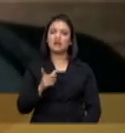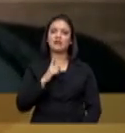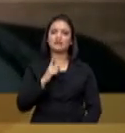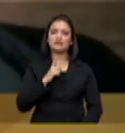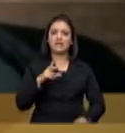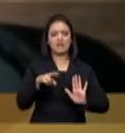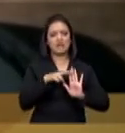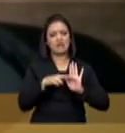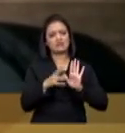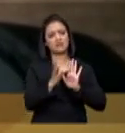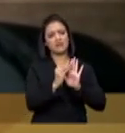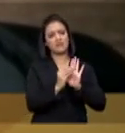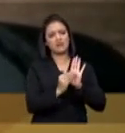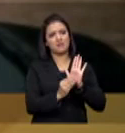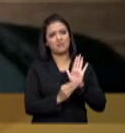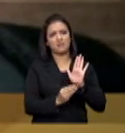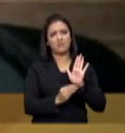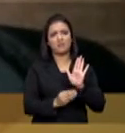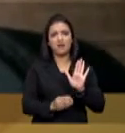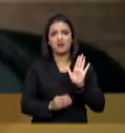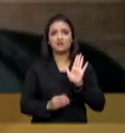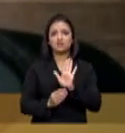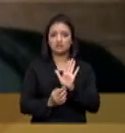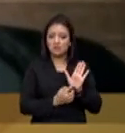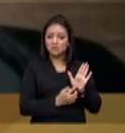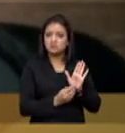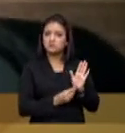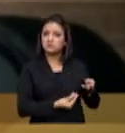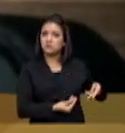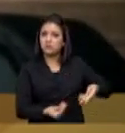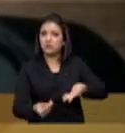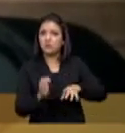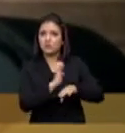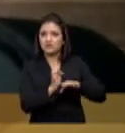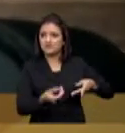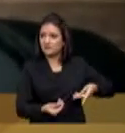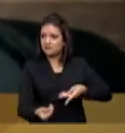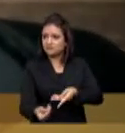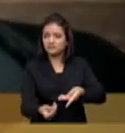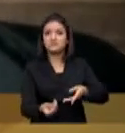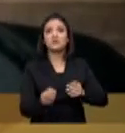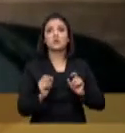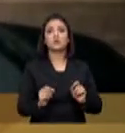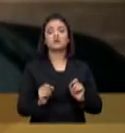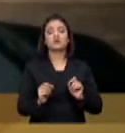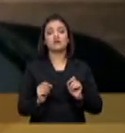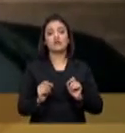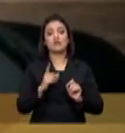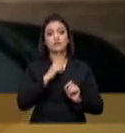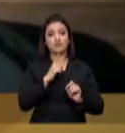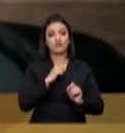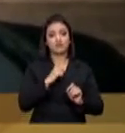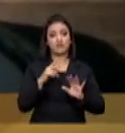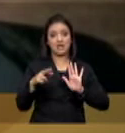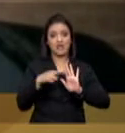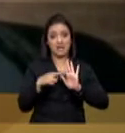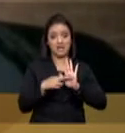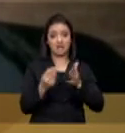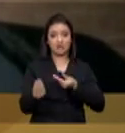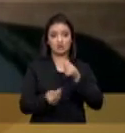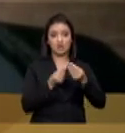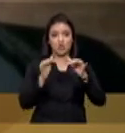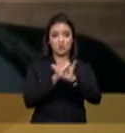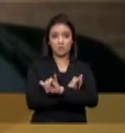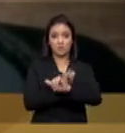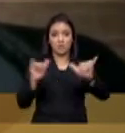série de recomendações dirigidas aos Estados, a fim de que regulem a publicidade